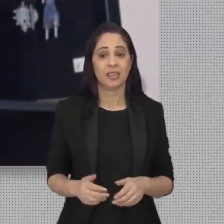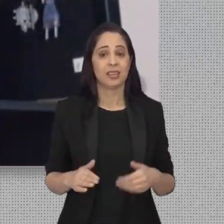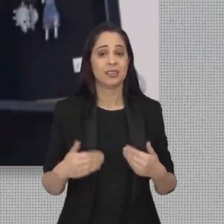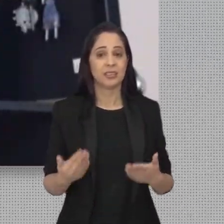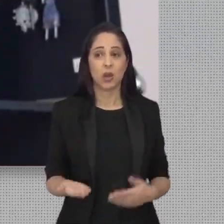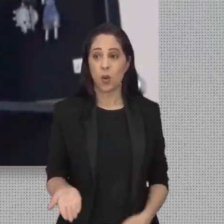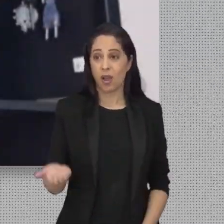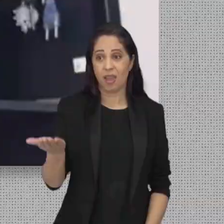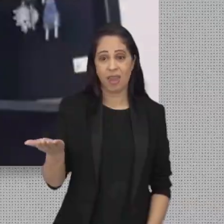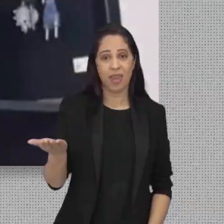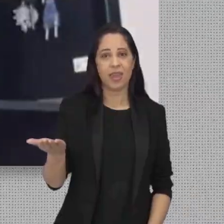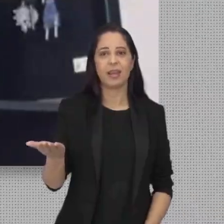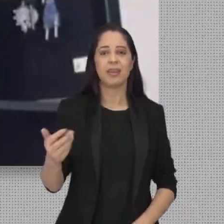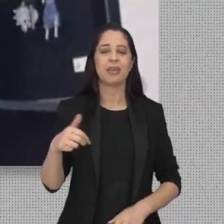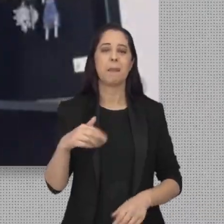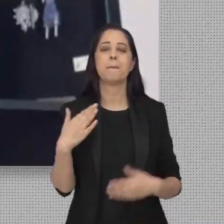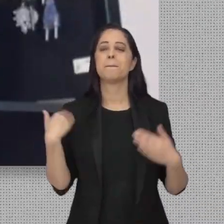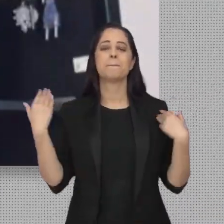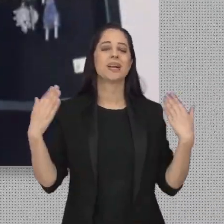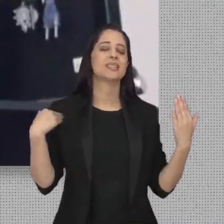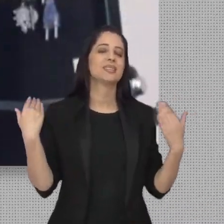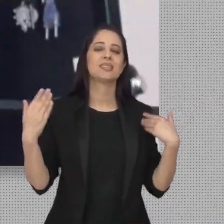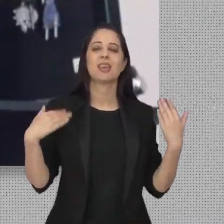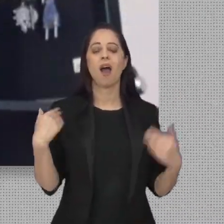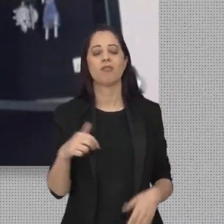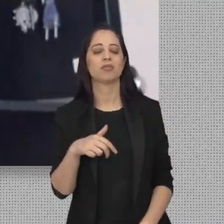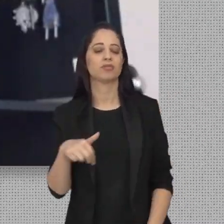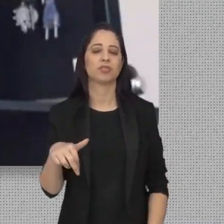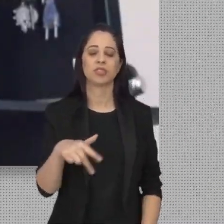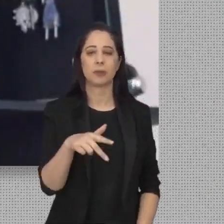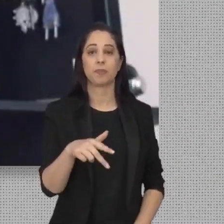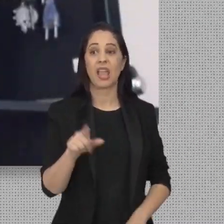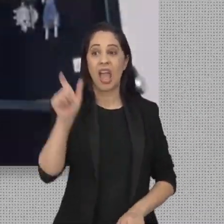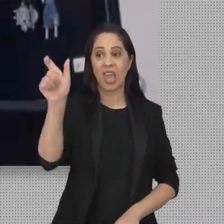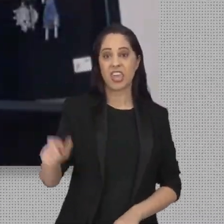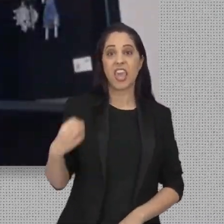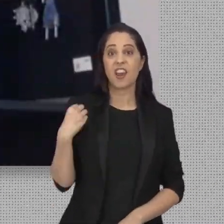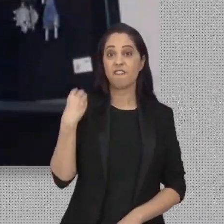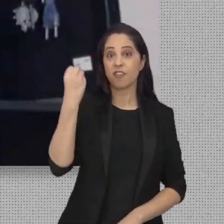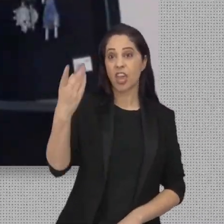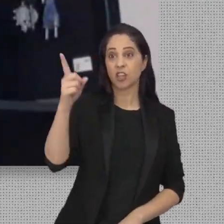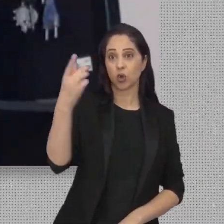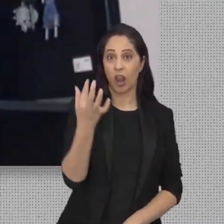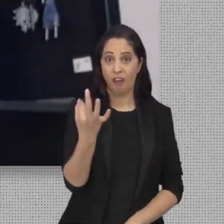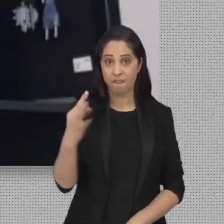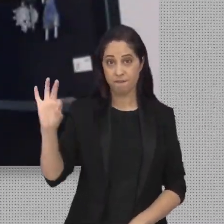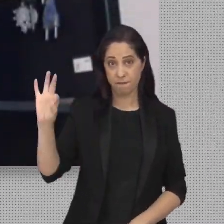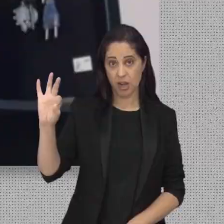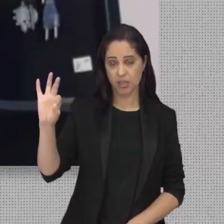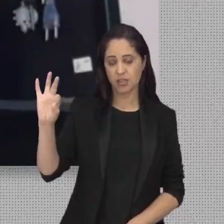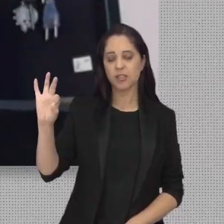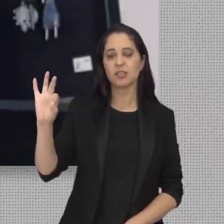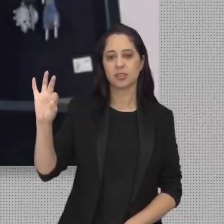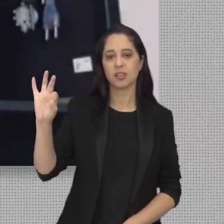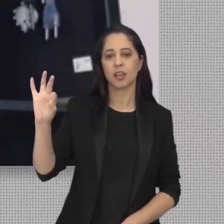separar. Não tem como. Ele passeava, quando ele passou 5 anos na França, que ele foi